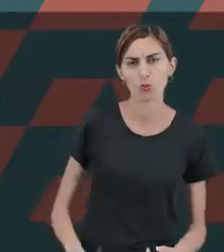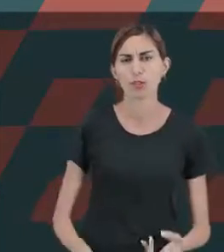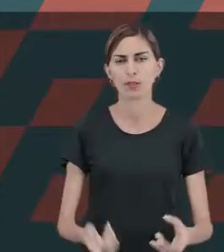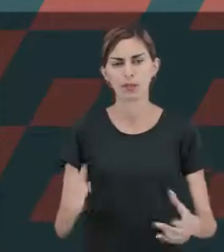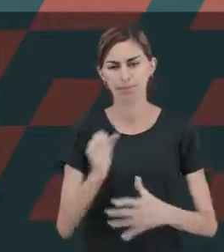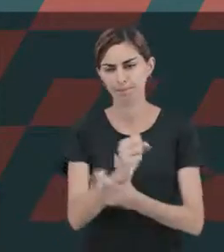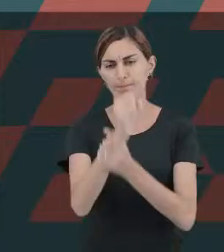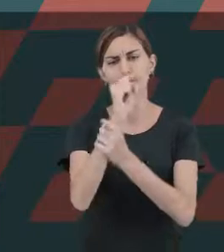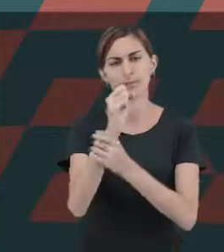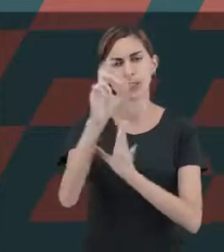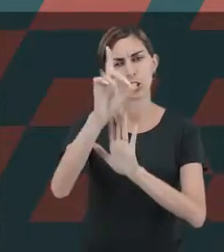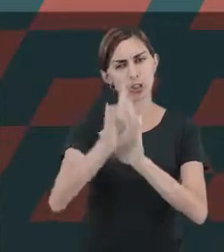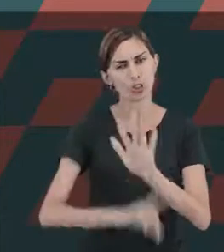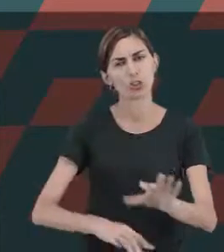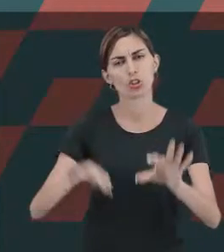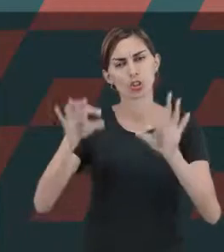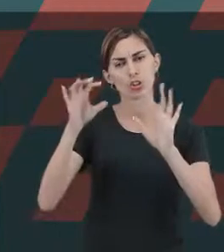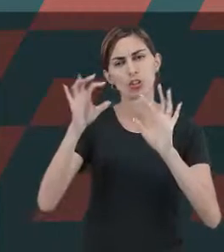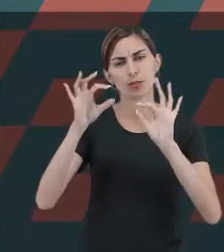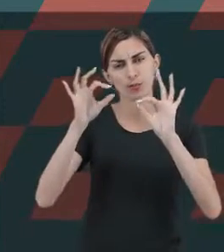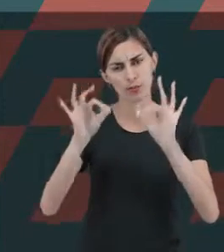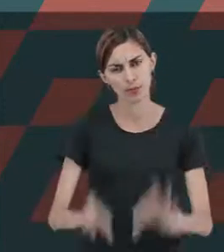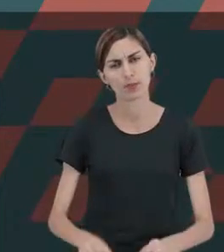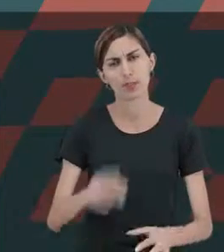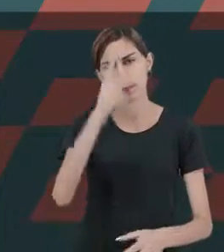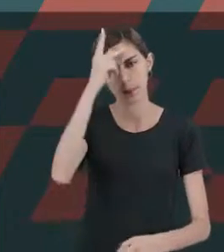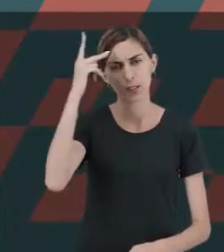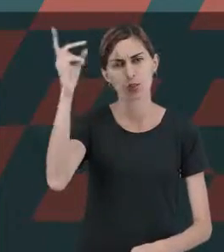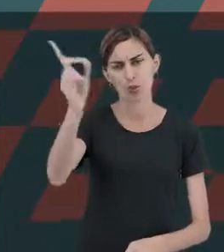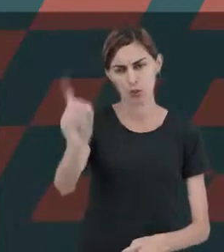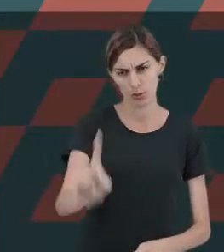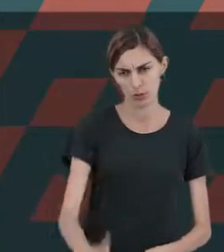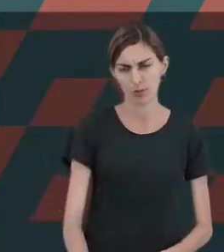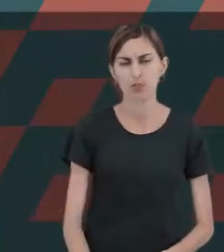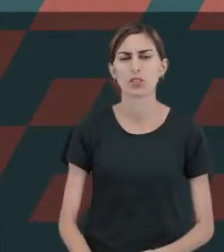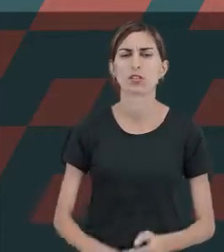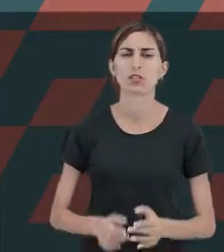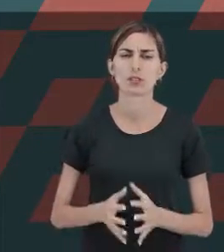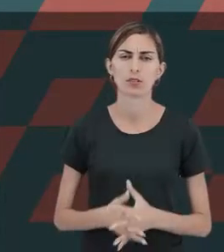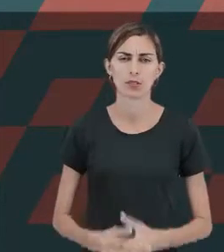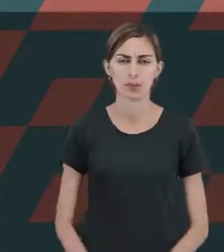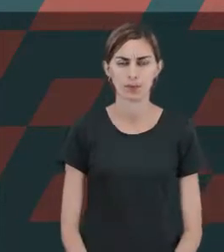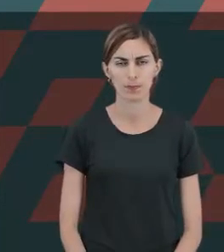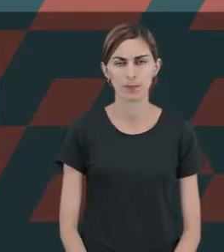para garantir de fato os direitos da pessoa com deficiência.